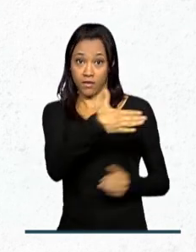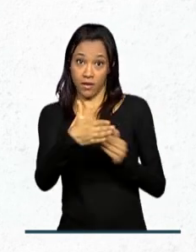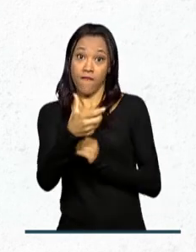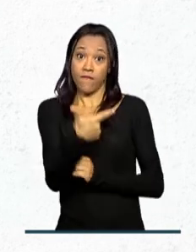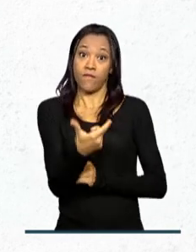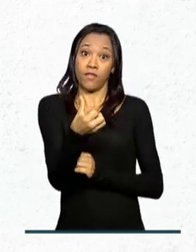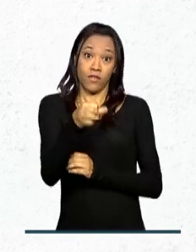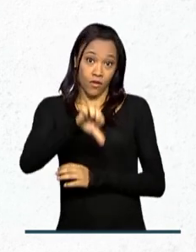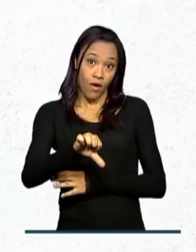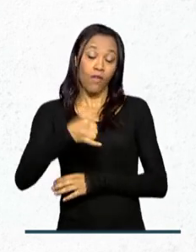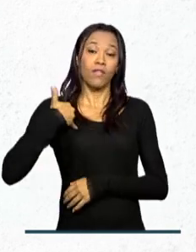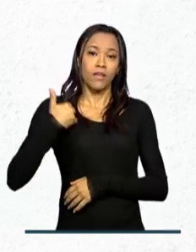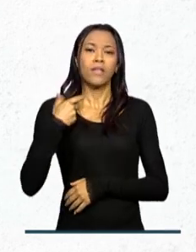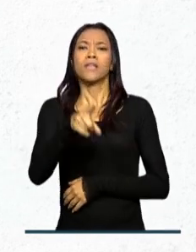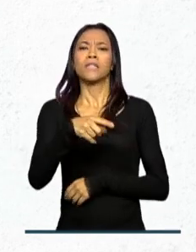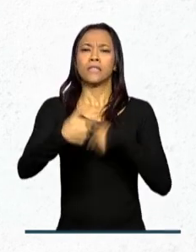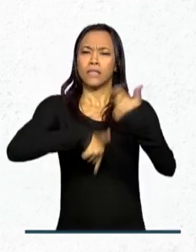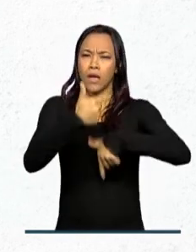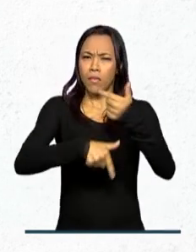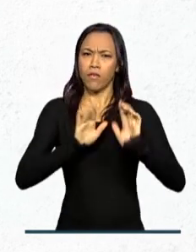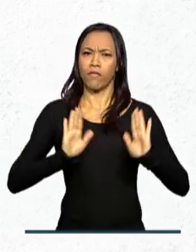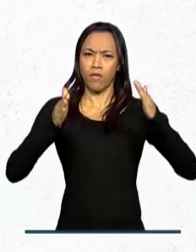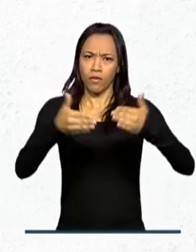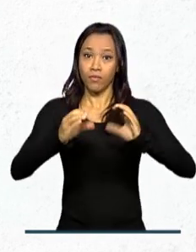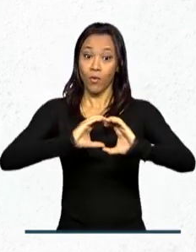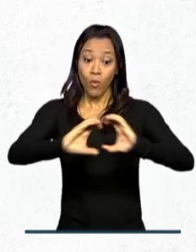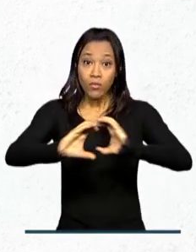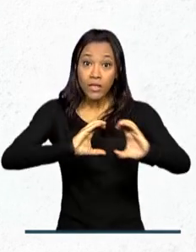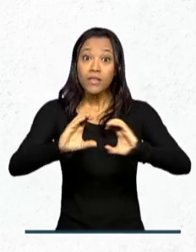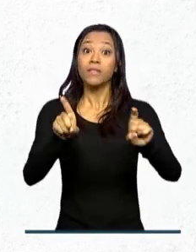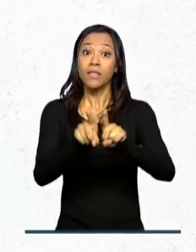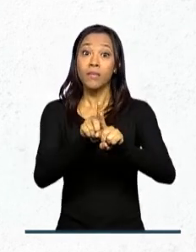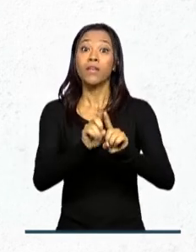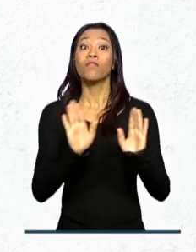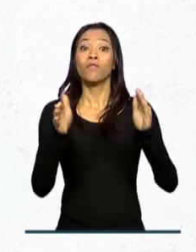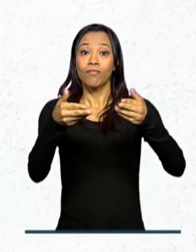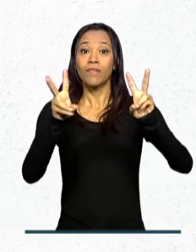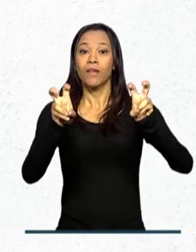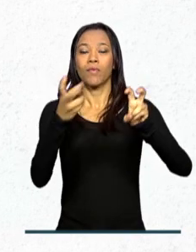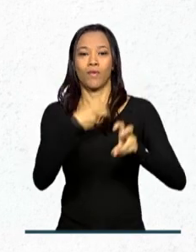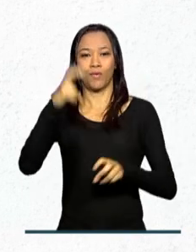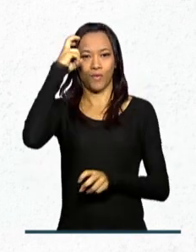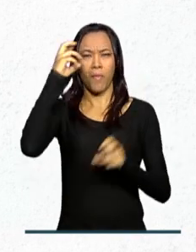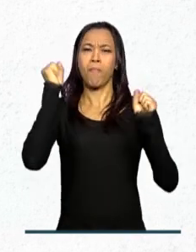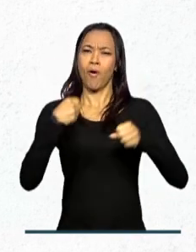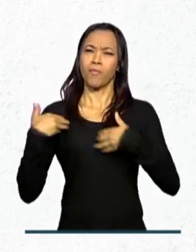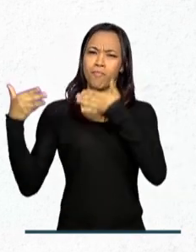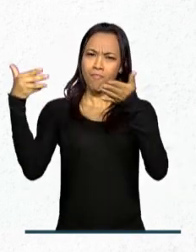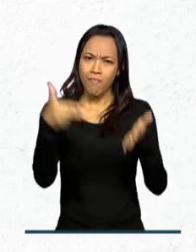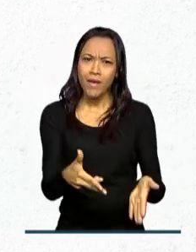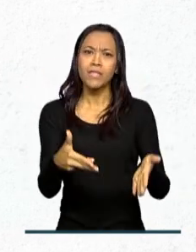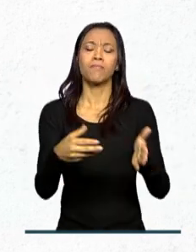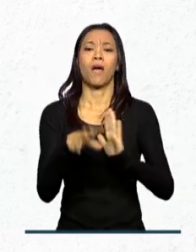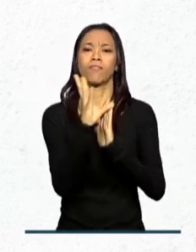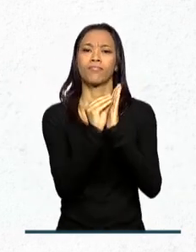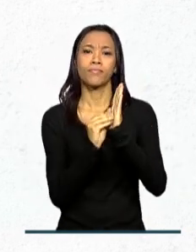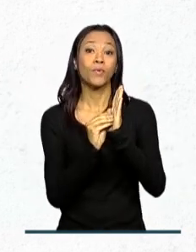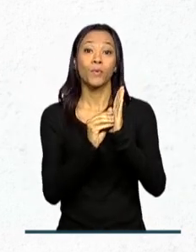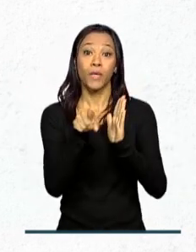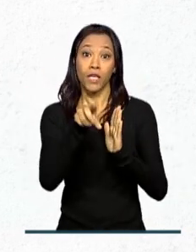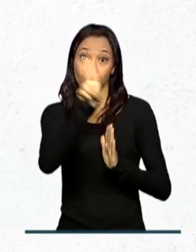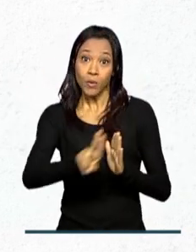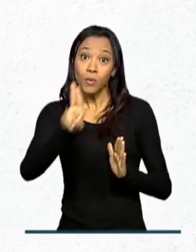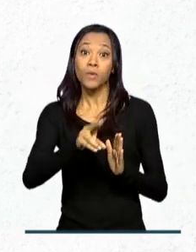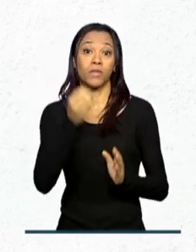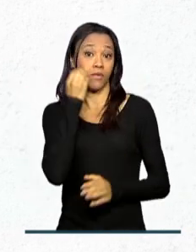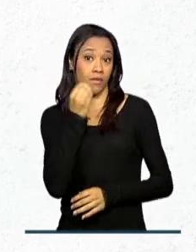desenvolvam iniciativas de comunicação voltadas para a cultura. Podem participar, inclusive, conteúdos realizados com o celular.